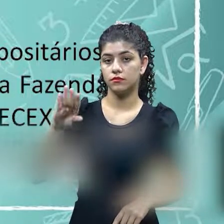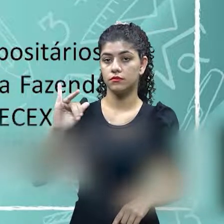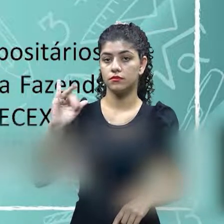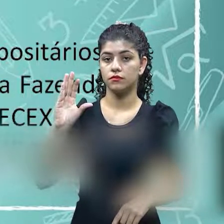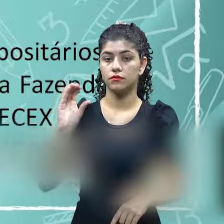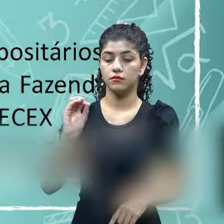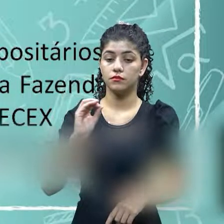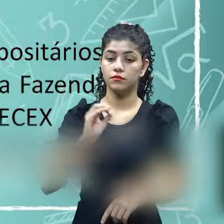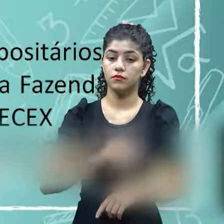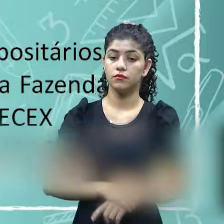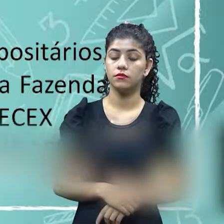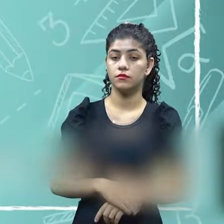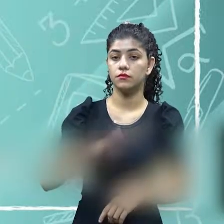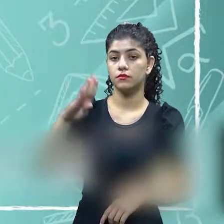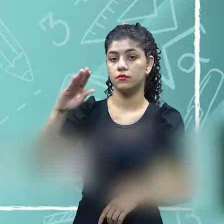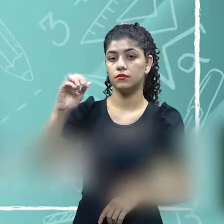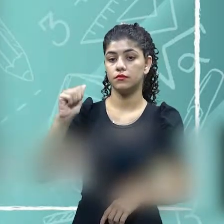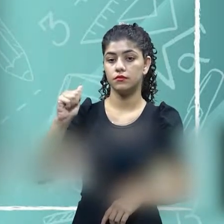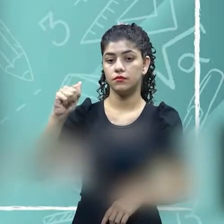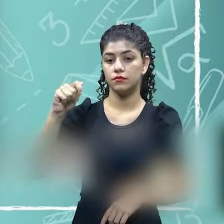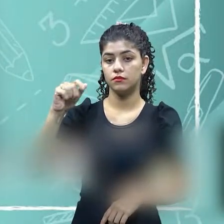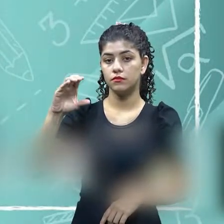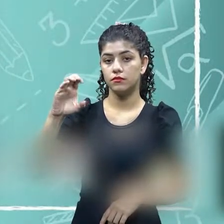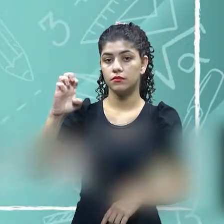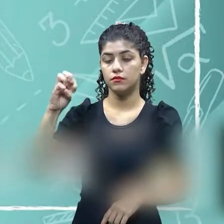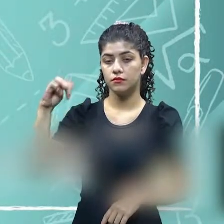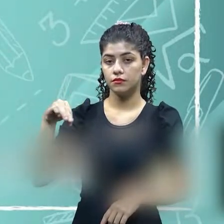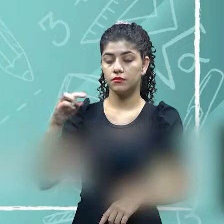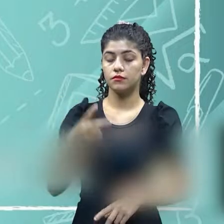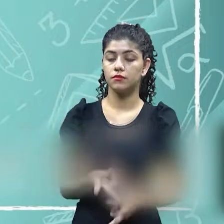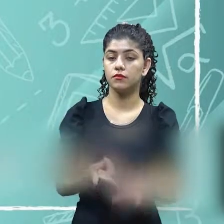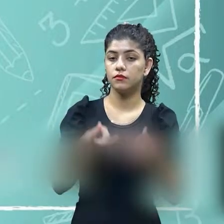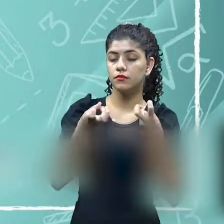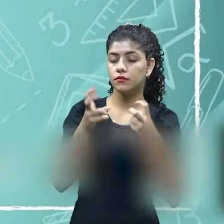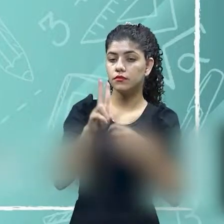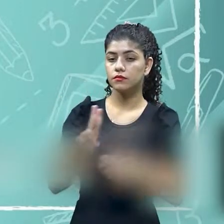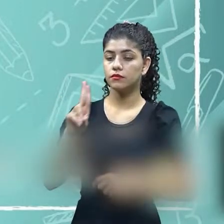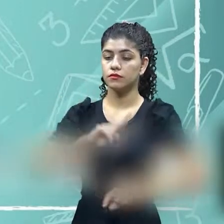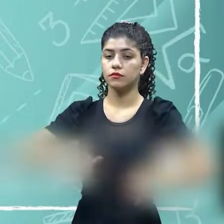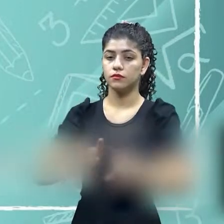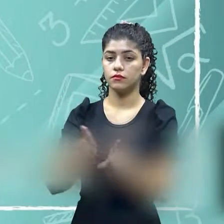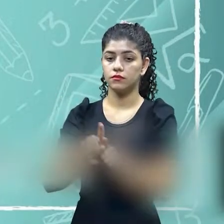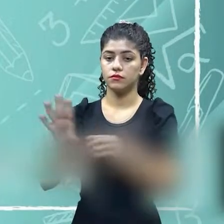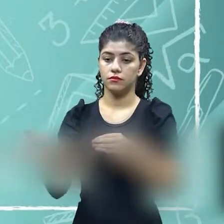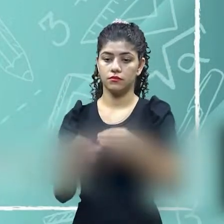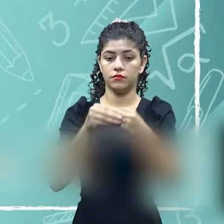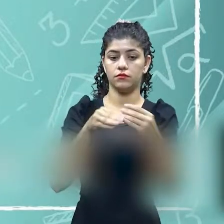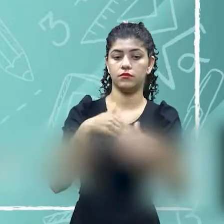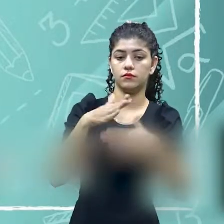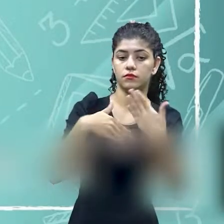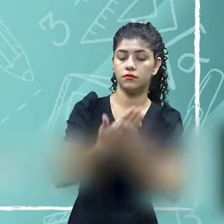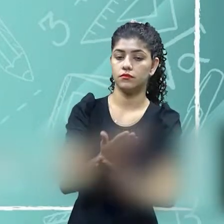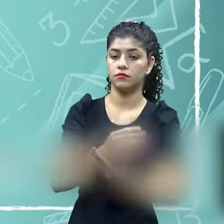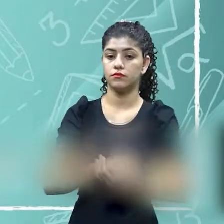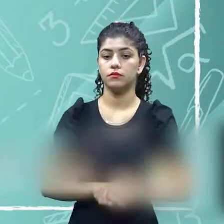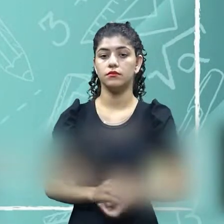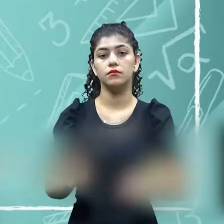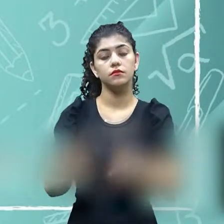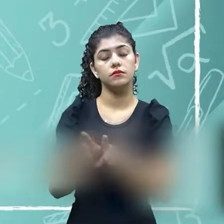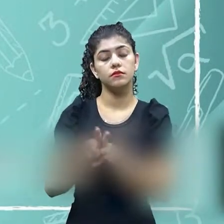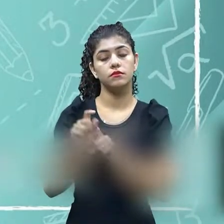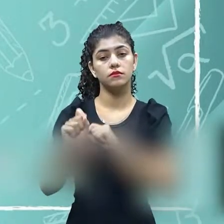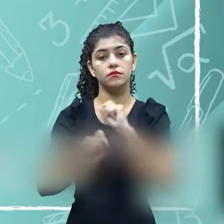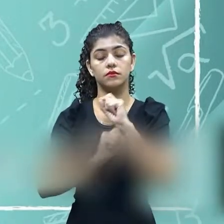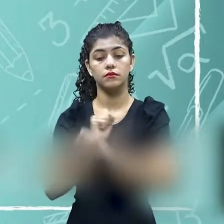Central do Brasil, Bacen. Então observamos aqui os usuários, principalmente aqueles que estão agregados ao processo de exportação